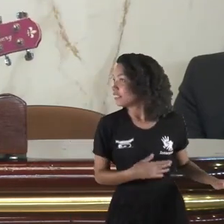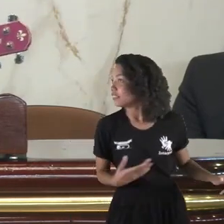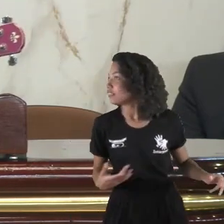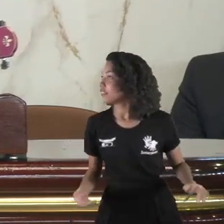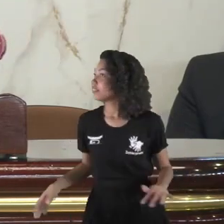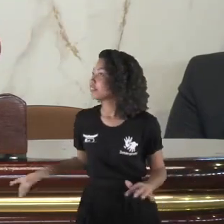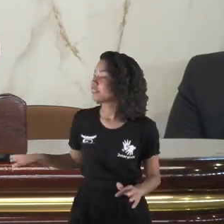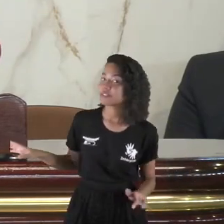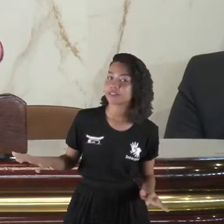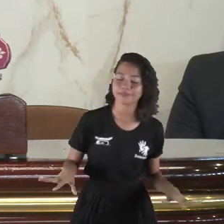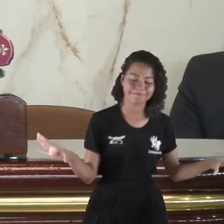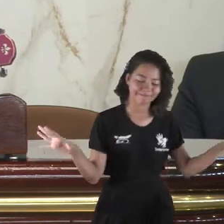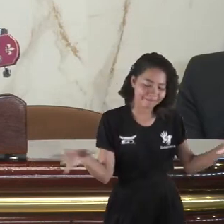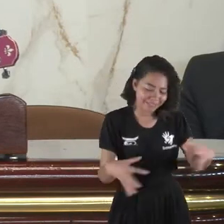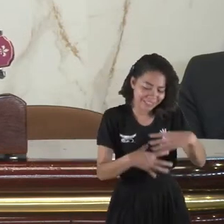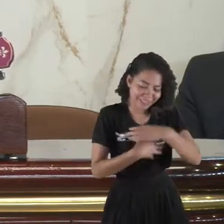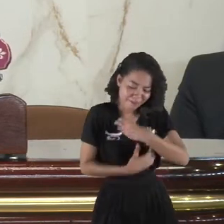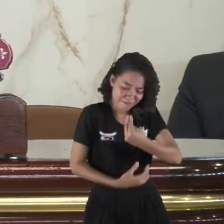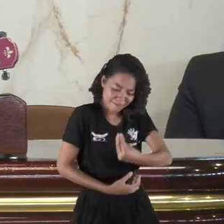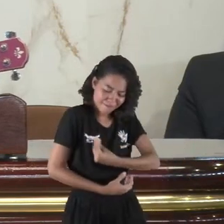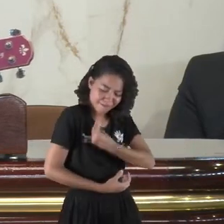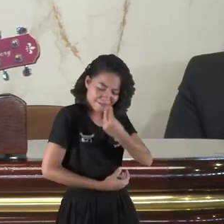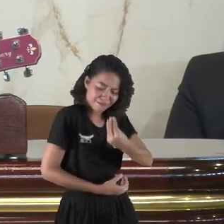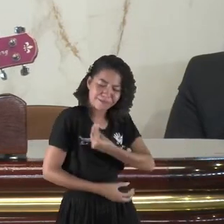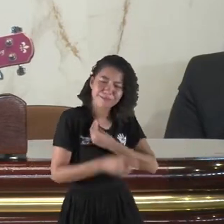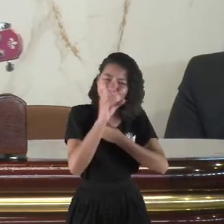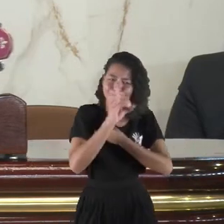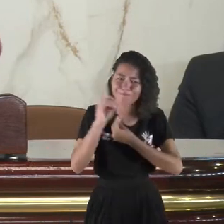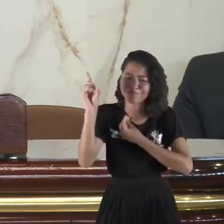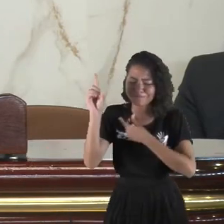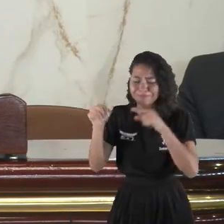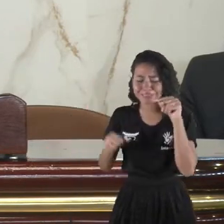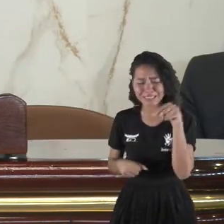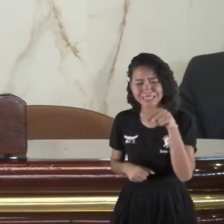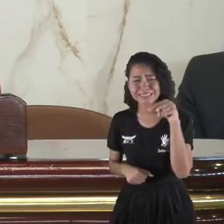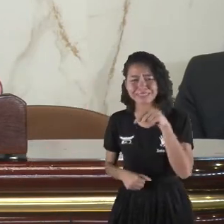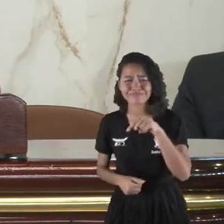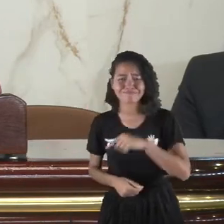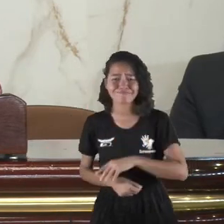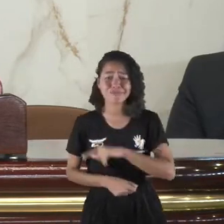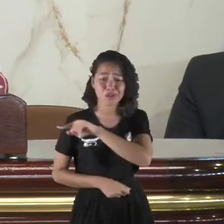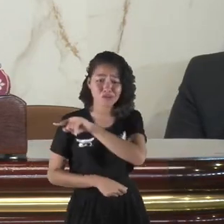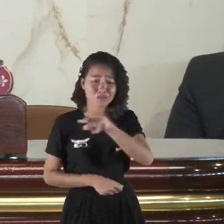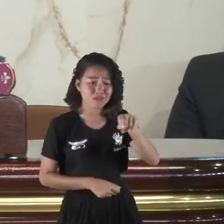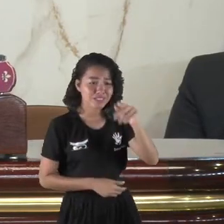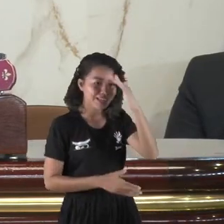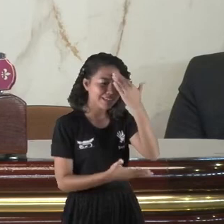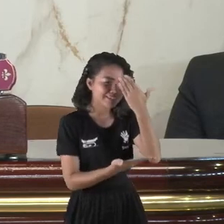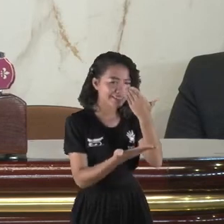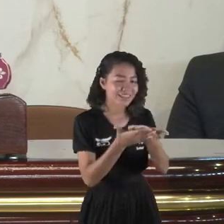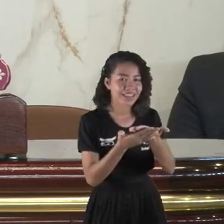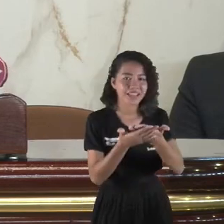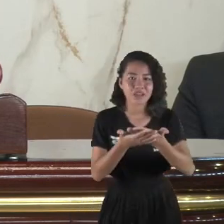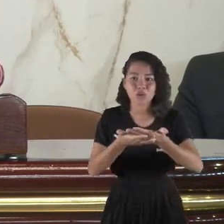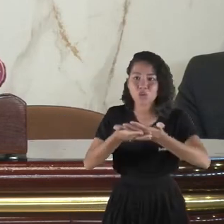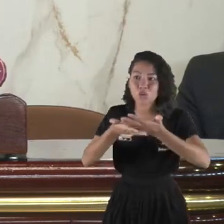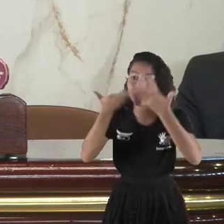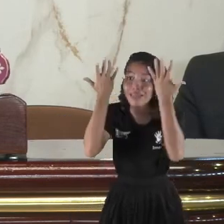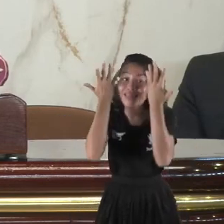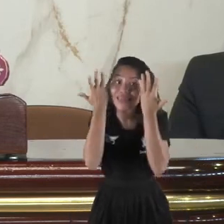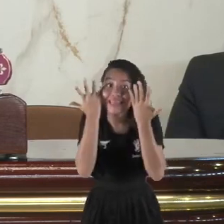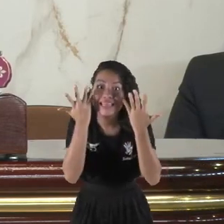Eu sinto a presença do Senhor neste lugar. Quantos creem que o leão da tribo de Judá